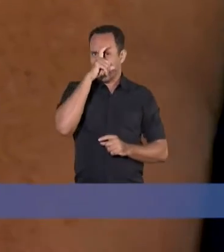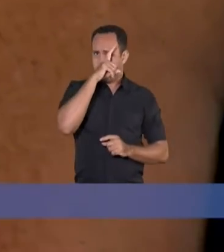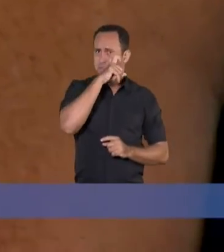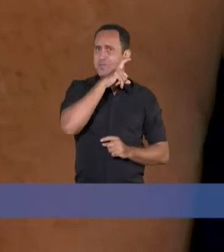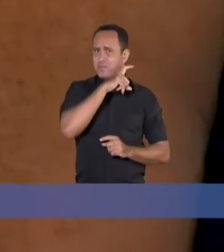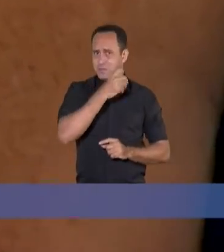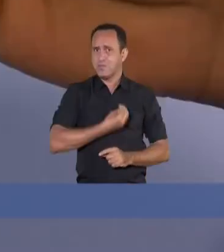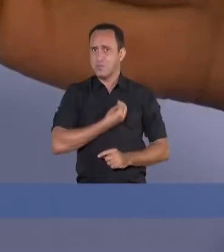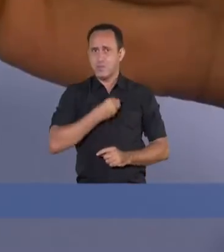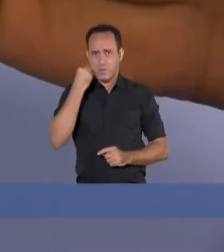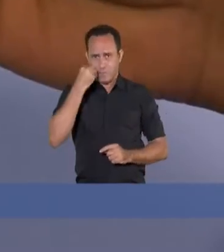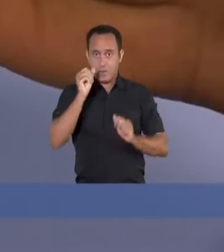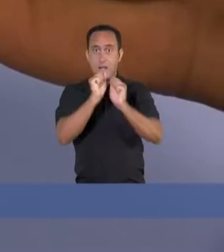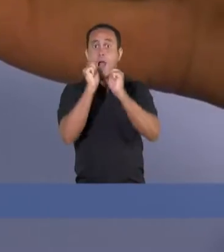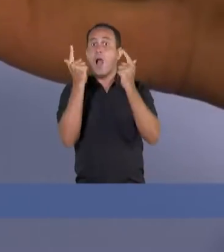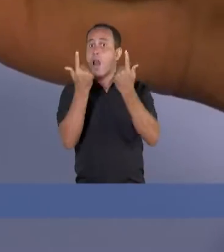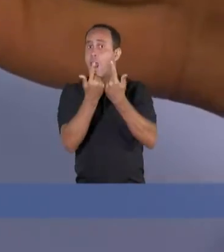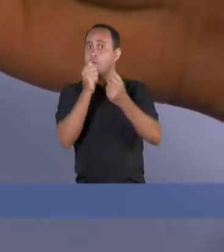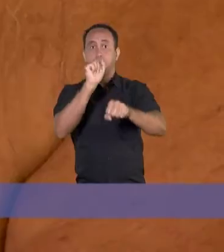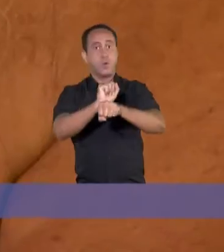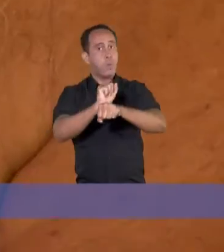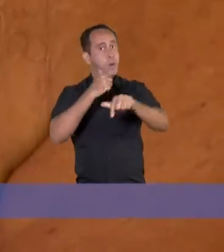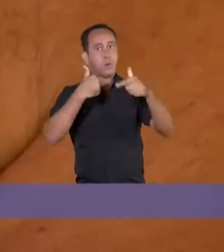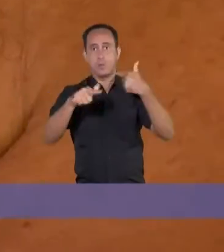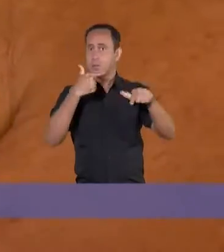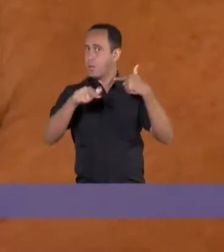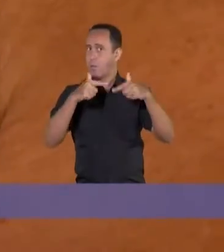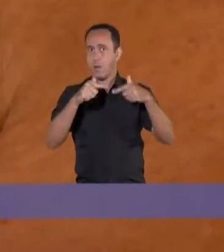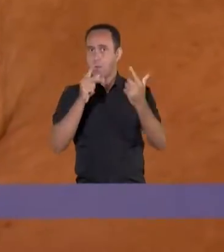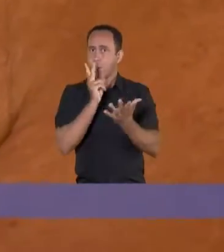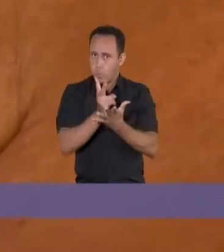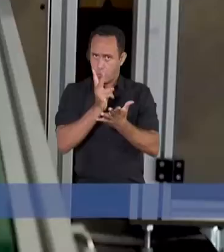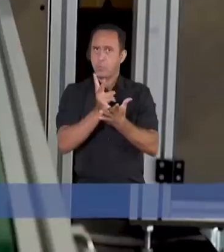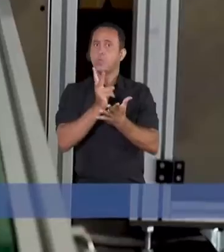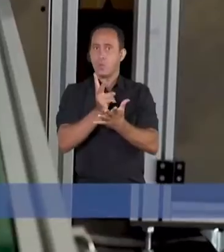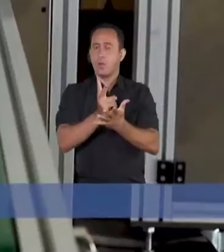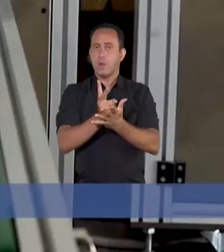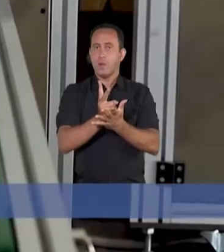tão desafiadores, a Alese não parou um momento sequer.